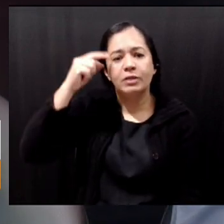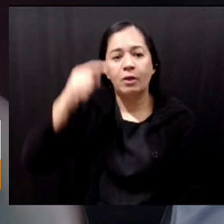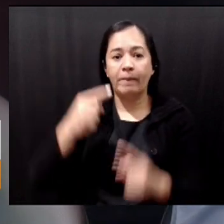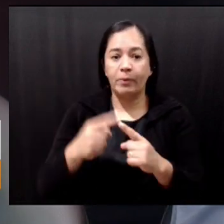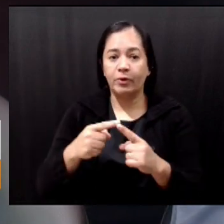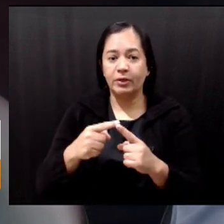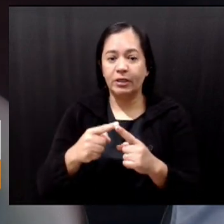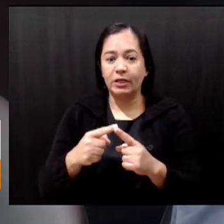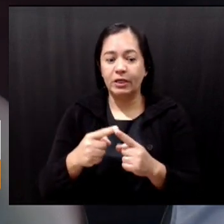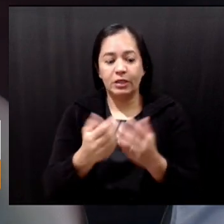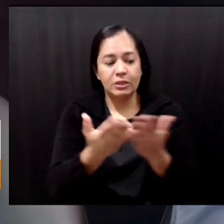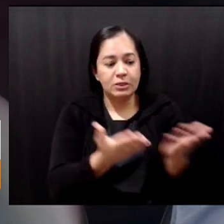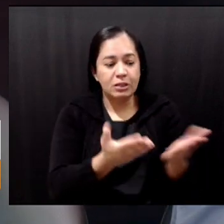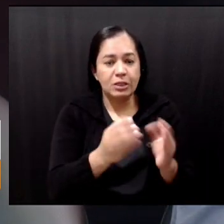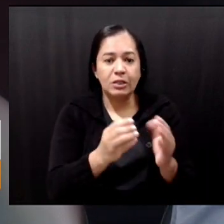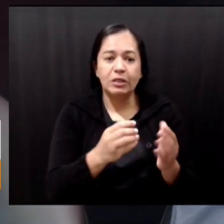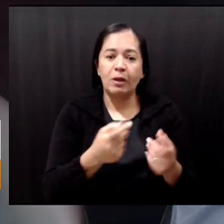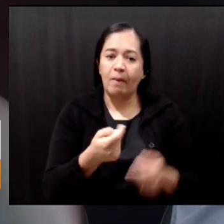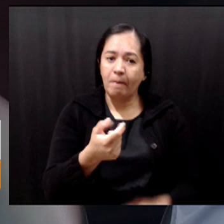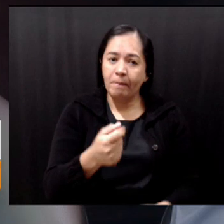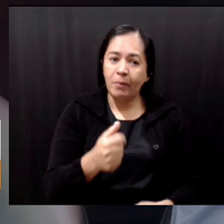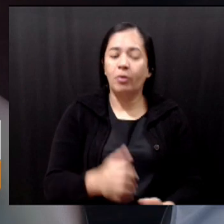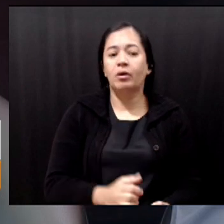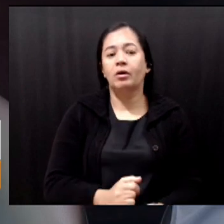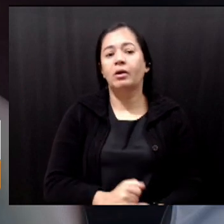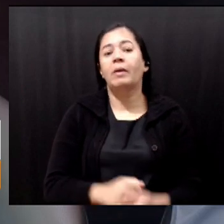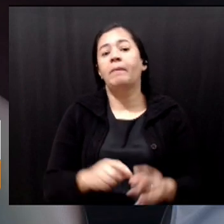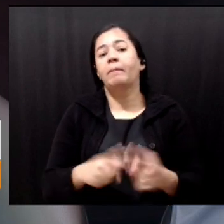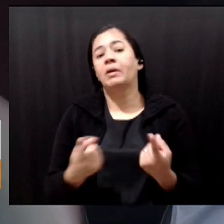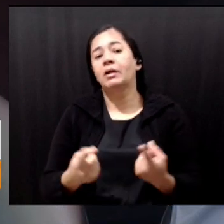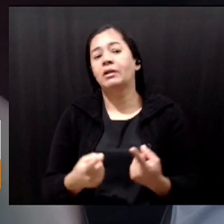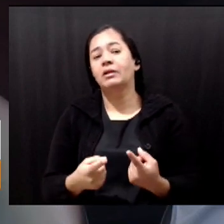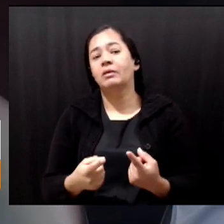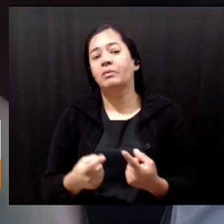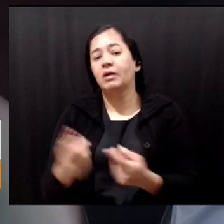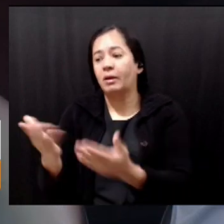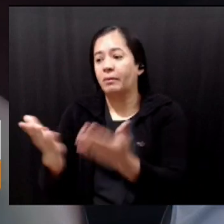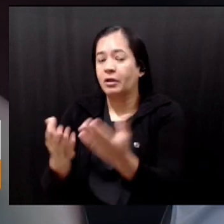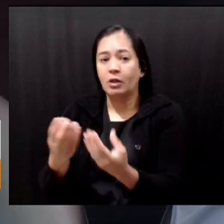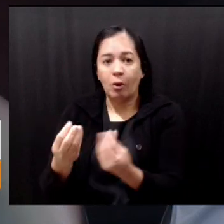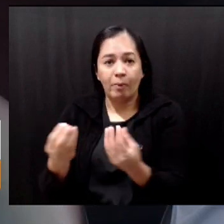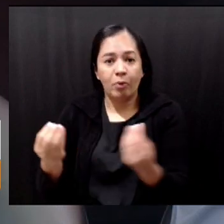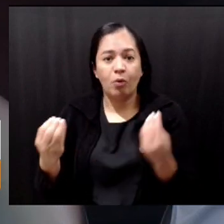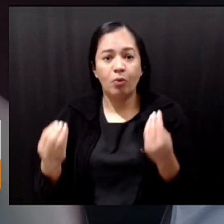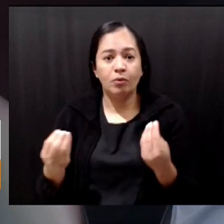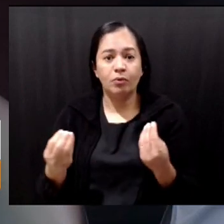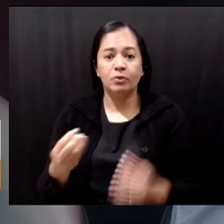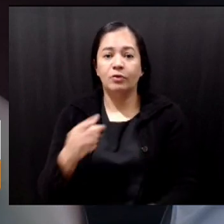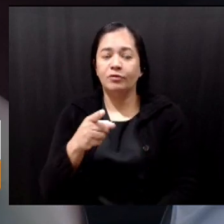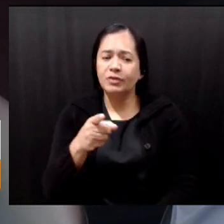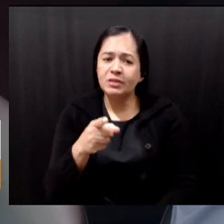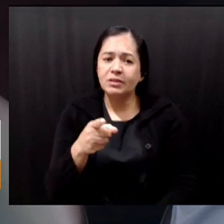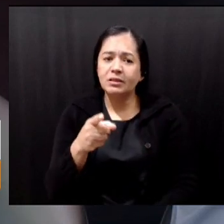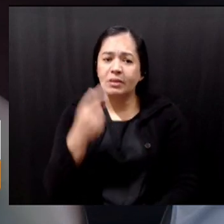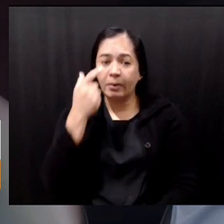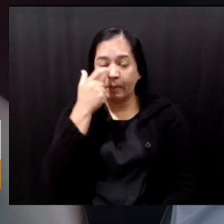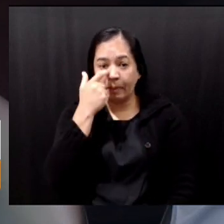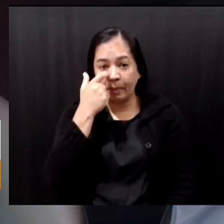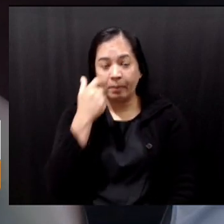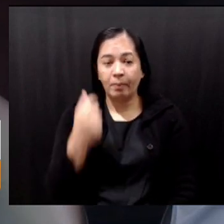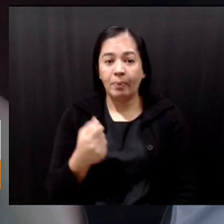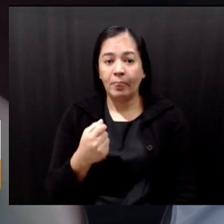manutenção, pode existir aí uma outra polaridade, alta manutenção nesse sentido. Não sei se me faço